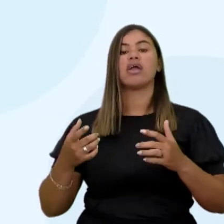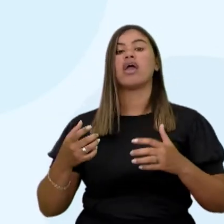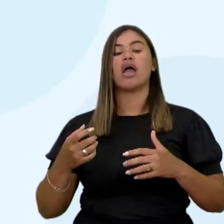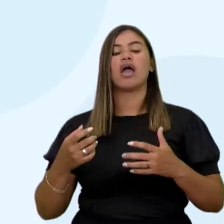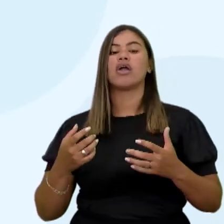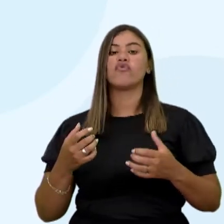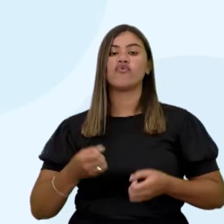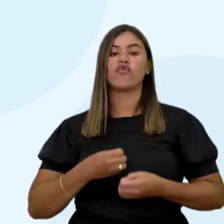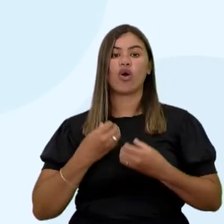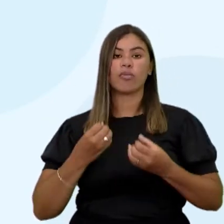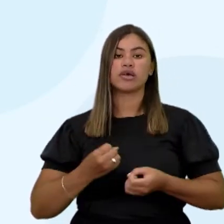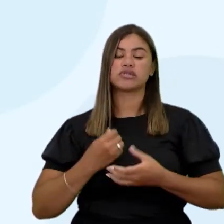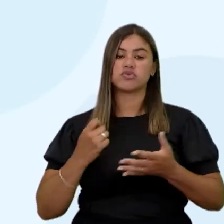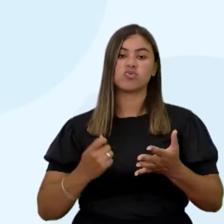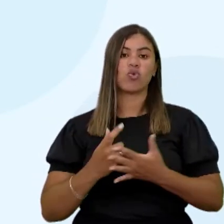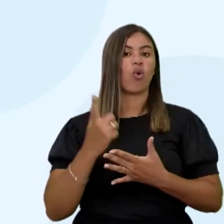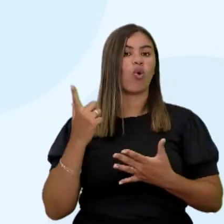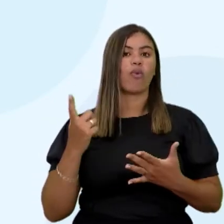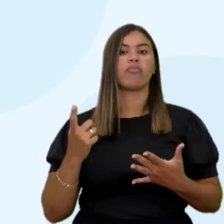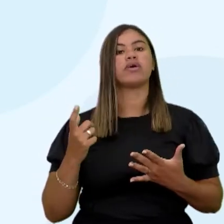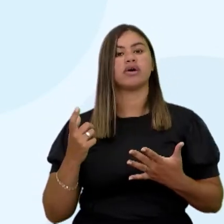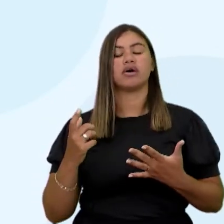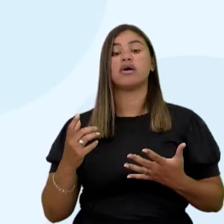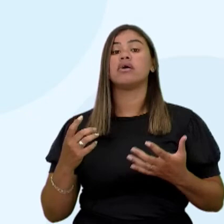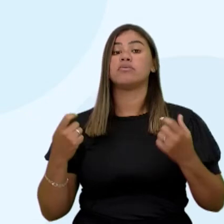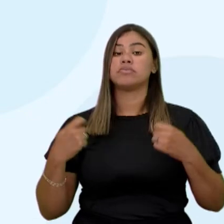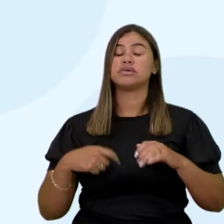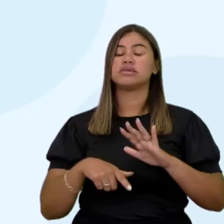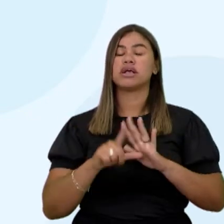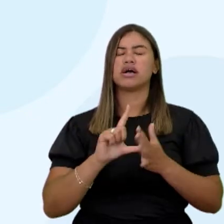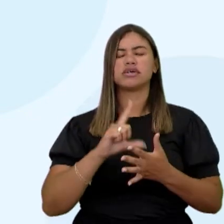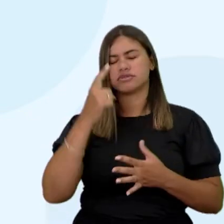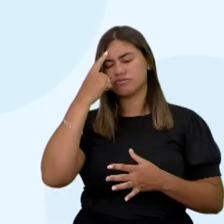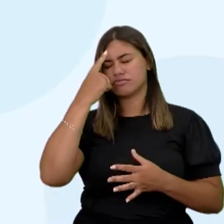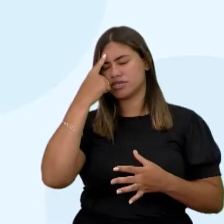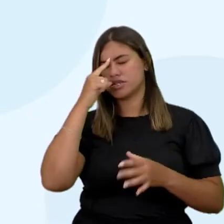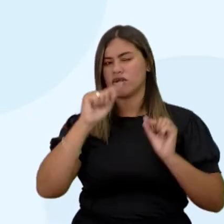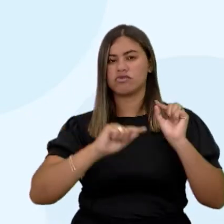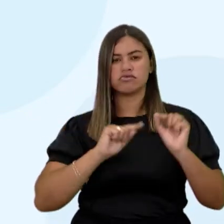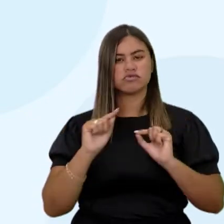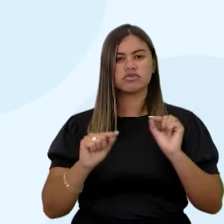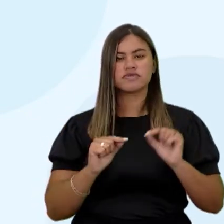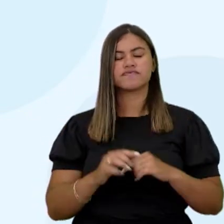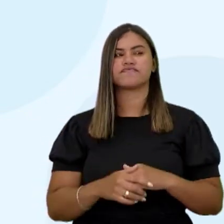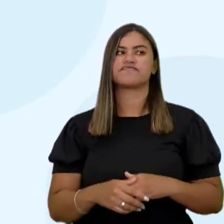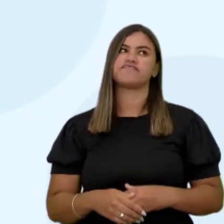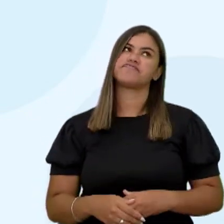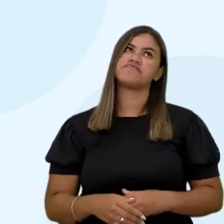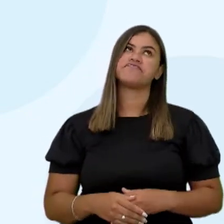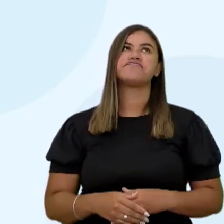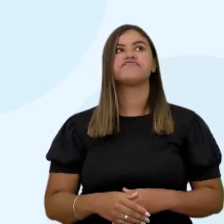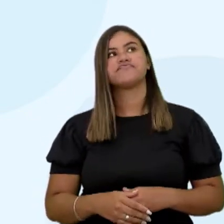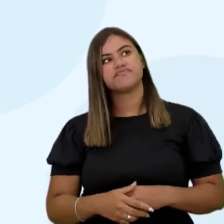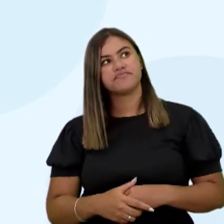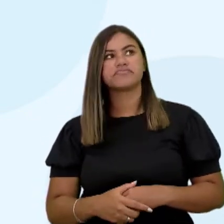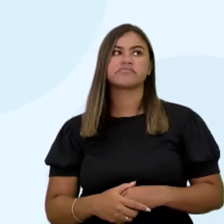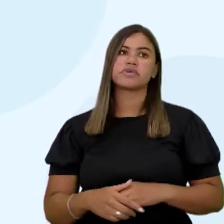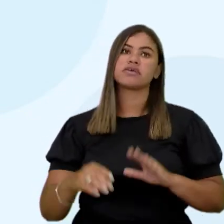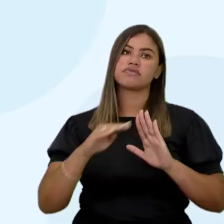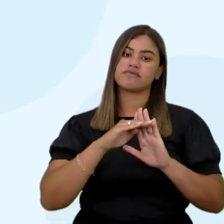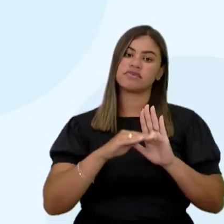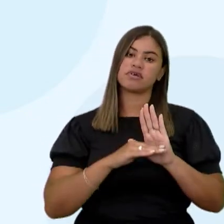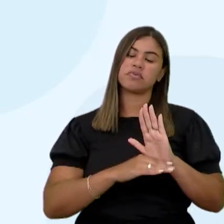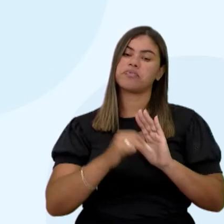internacionais de informação, o que deve ser levado em consideração? Vai, professora, o que você acha que deve ser levado em consideração? Olha, como a gente está falando da pauta aí de uma